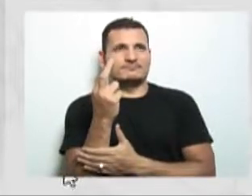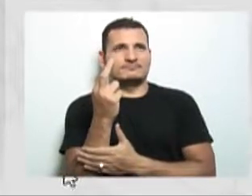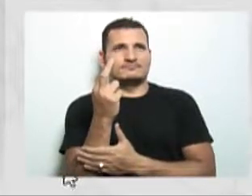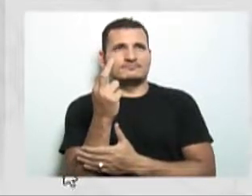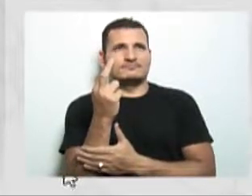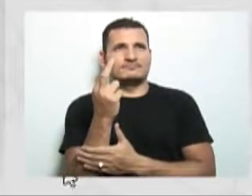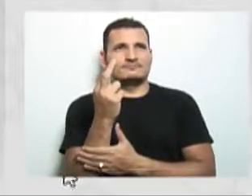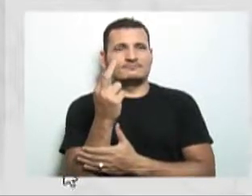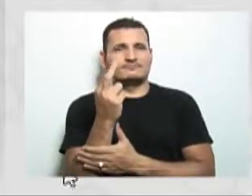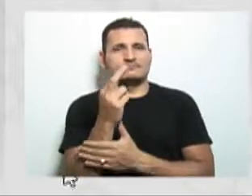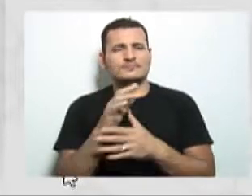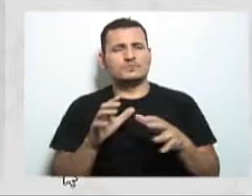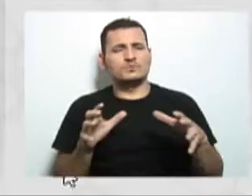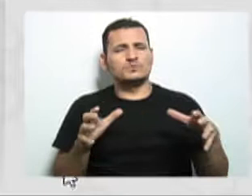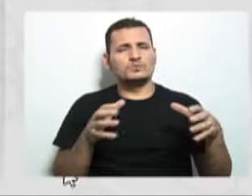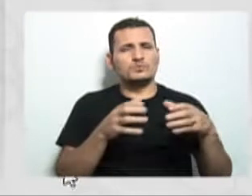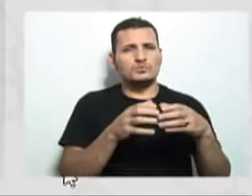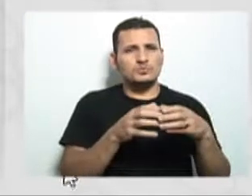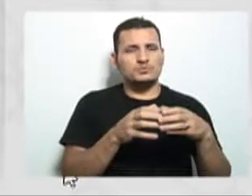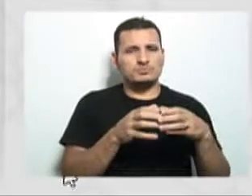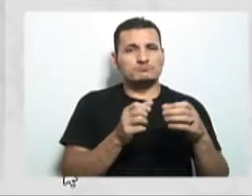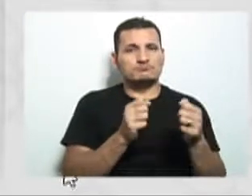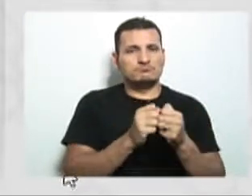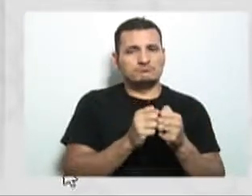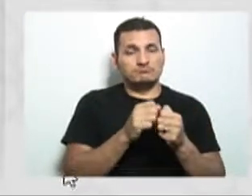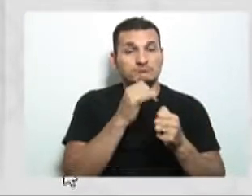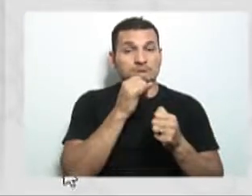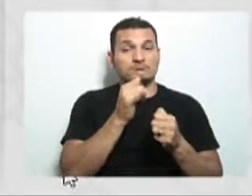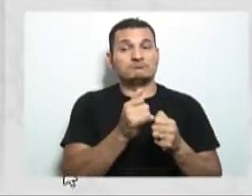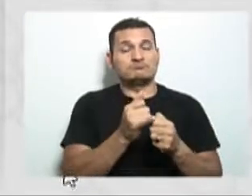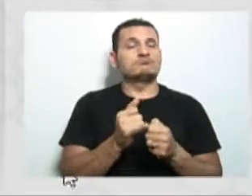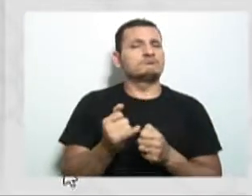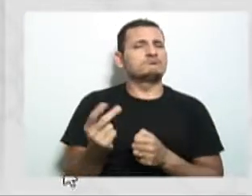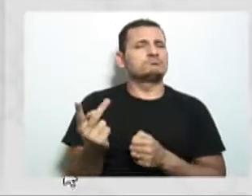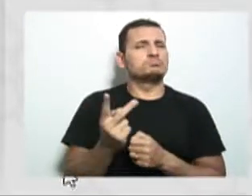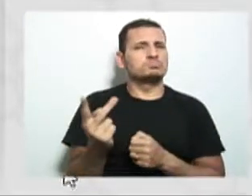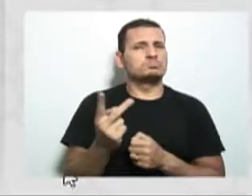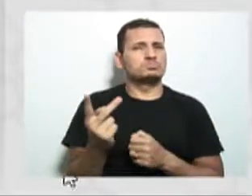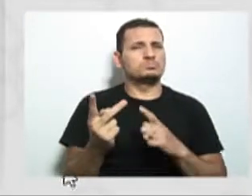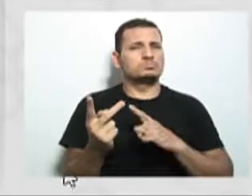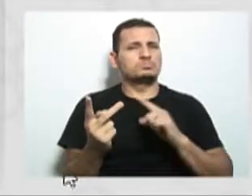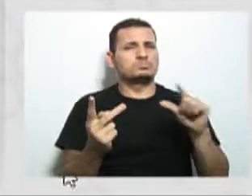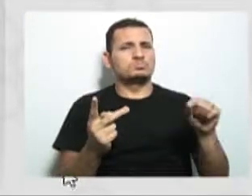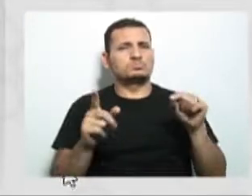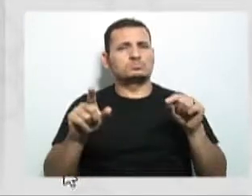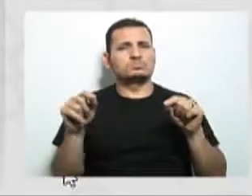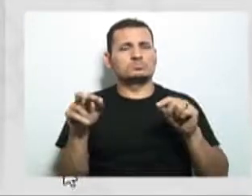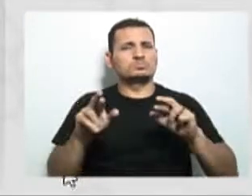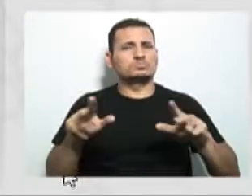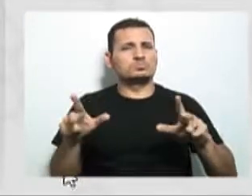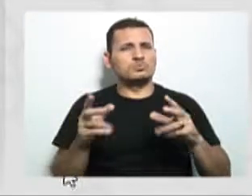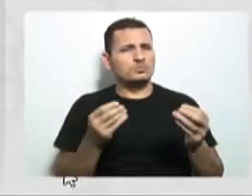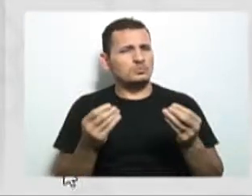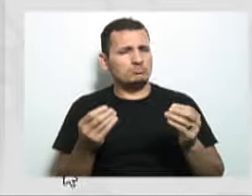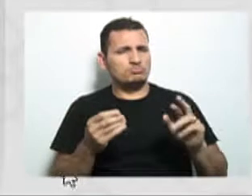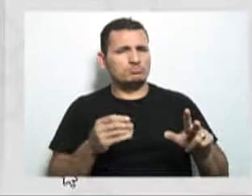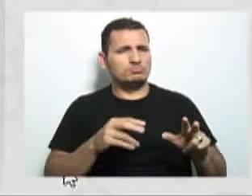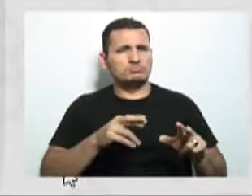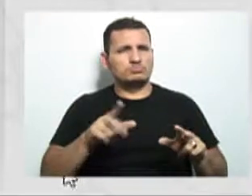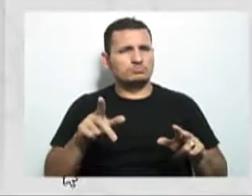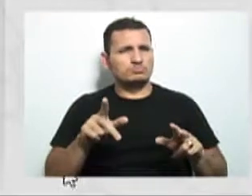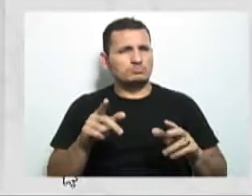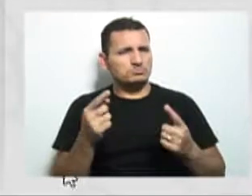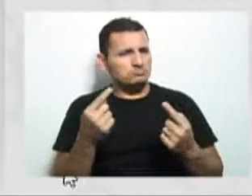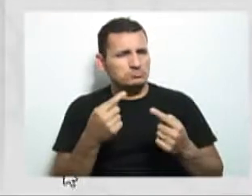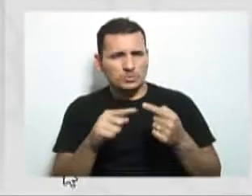decisões conjuntas quando as partes envolvidas têm preferências diferentes. Como assim, professor? Diferentes? Eles não estão concordando